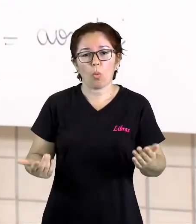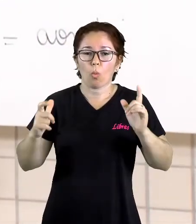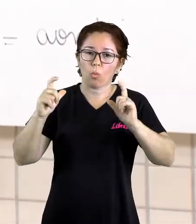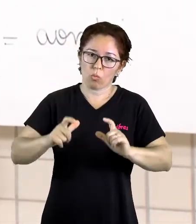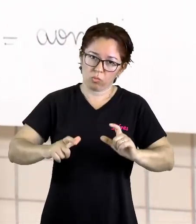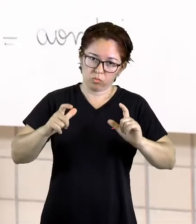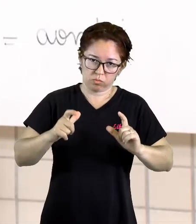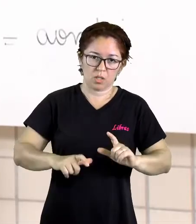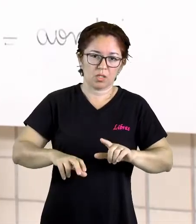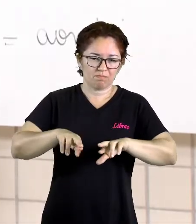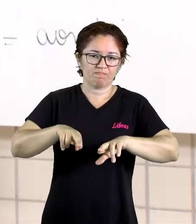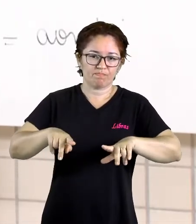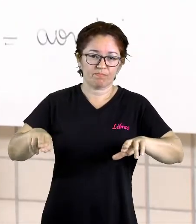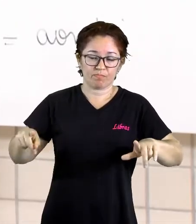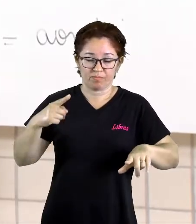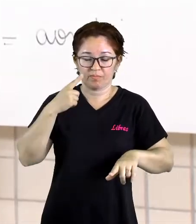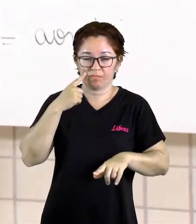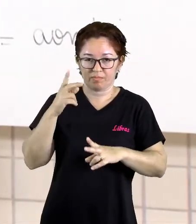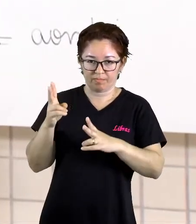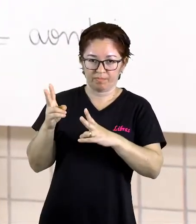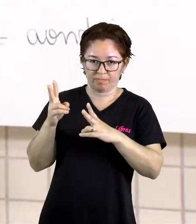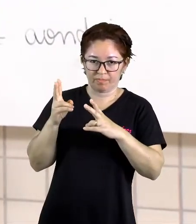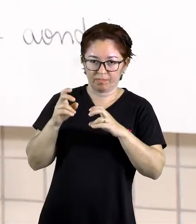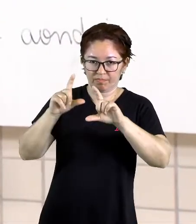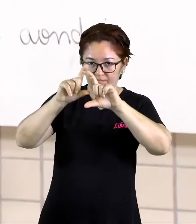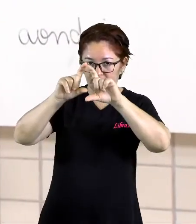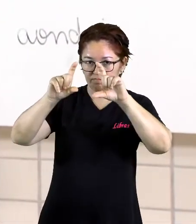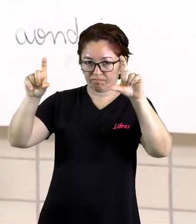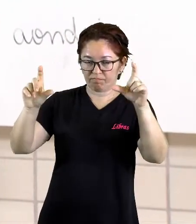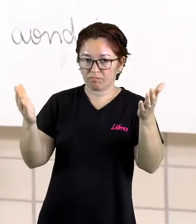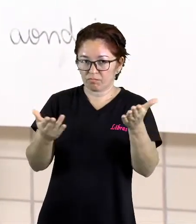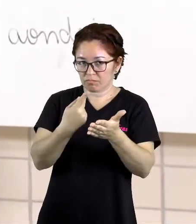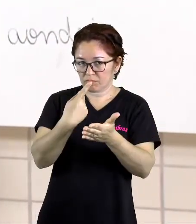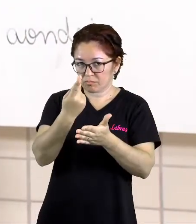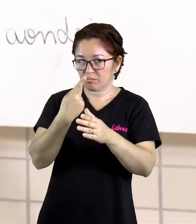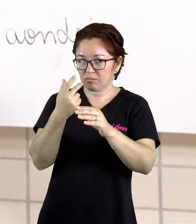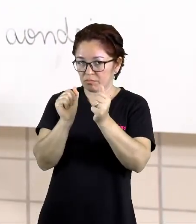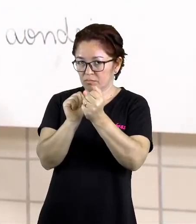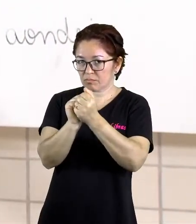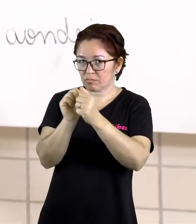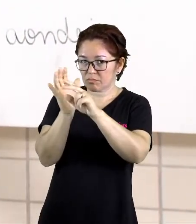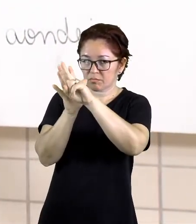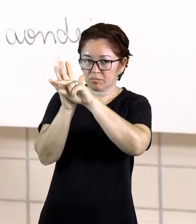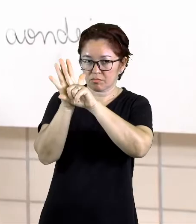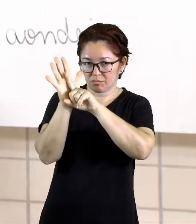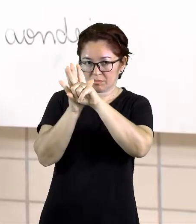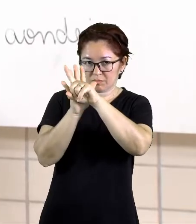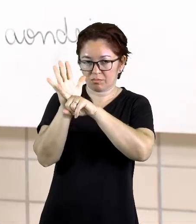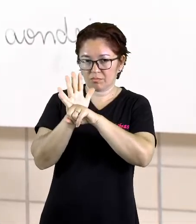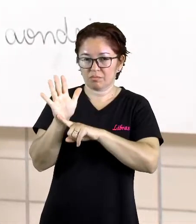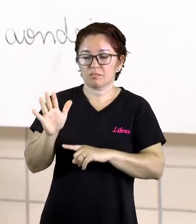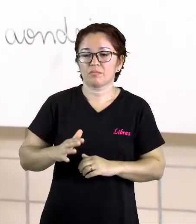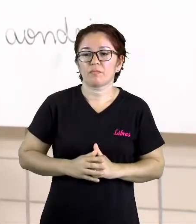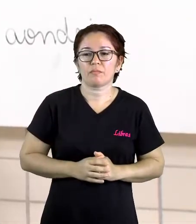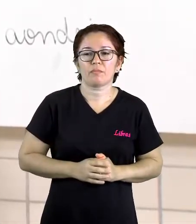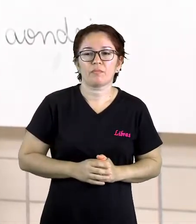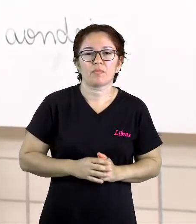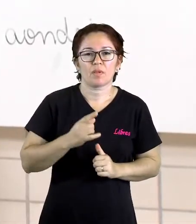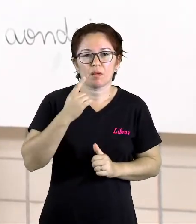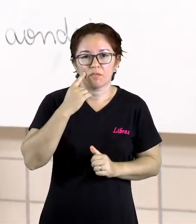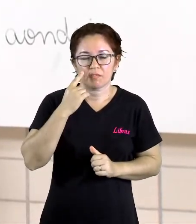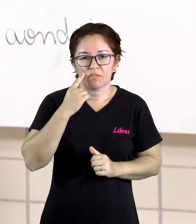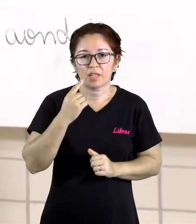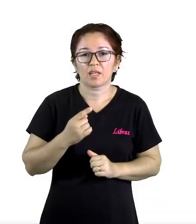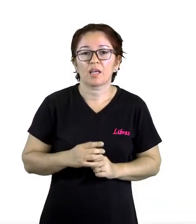lugar. Vamos observar isso no trecho que a gente vai analisar. Nesse trecho, eu já destaquei as